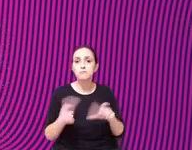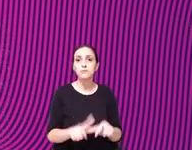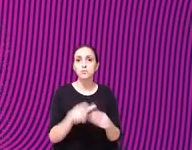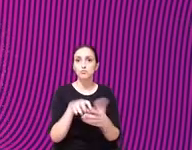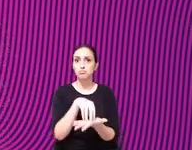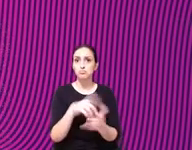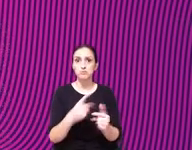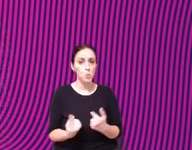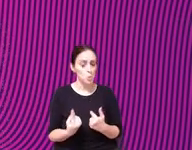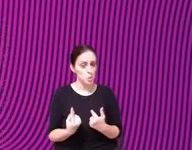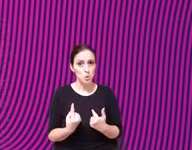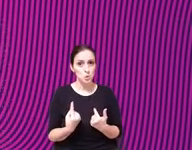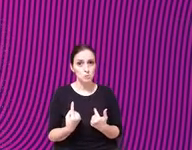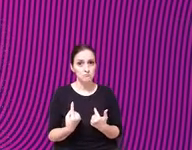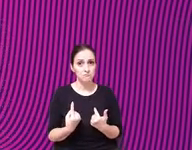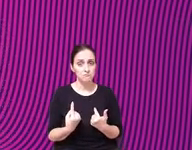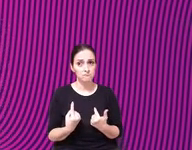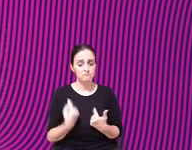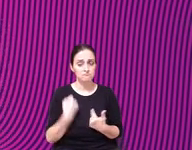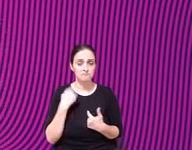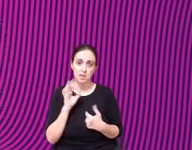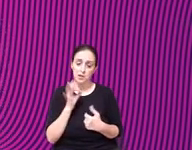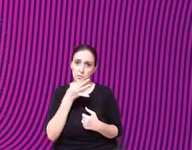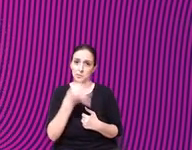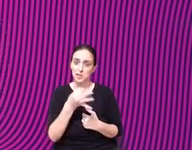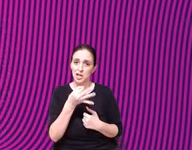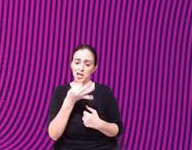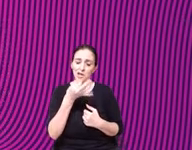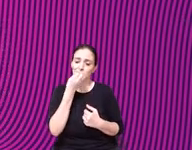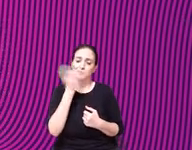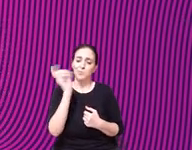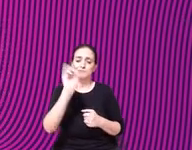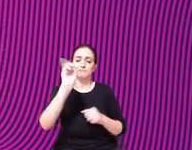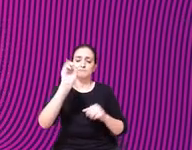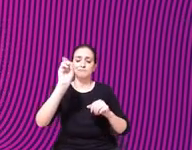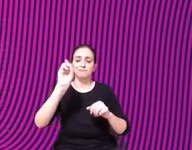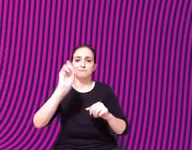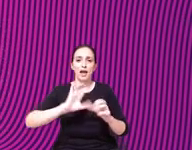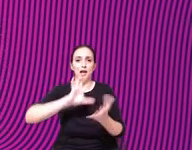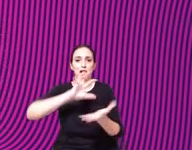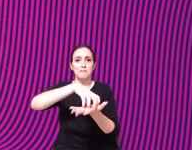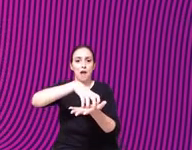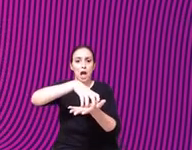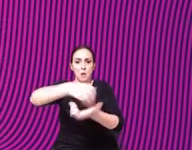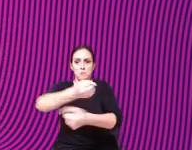Então, eu vejo com maus olhos essas